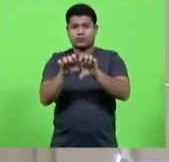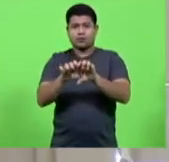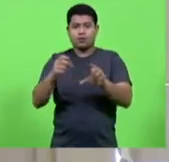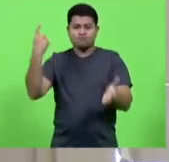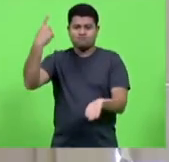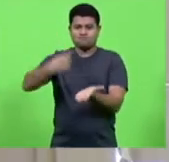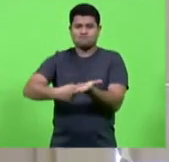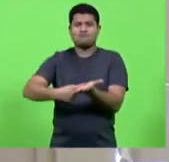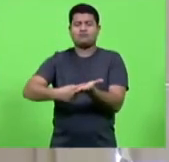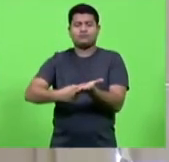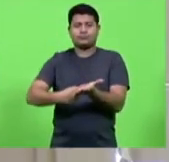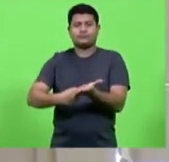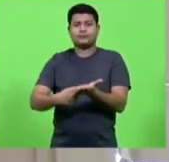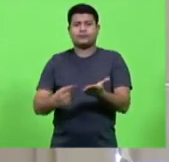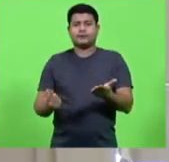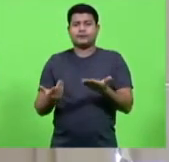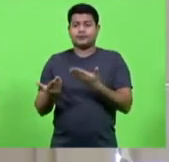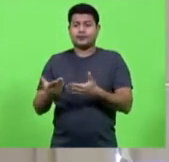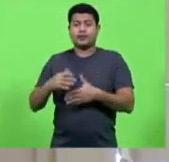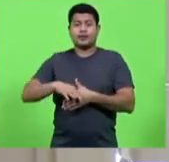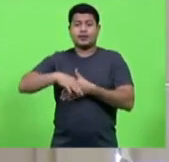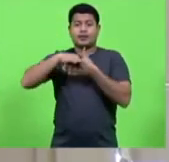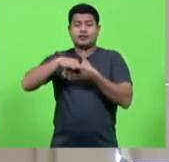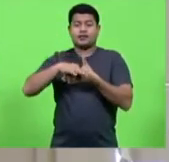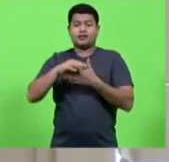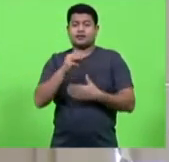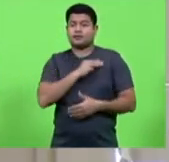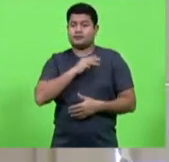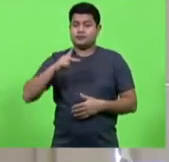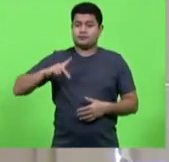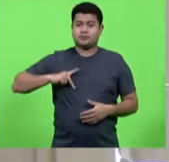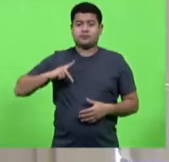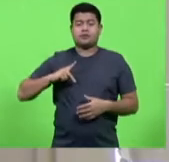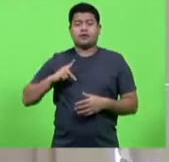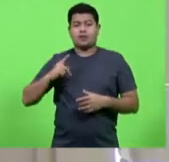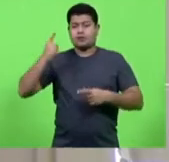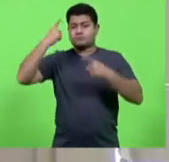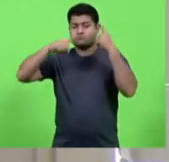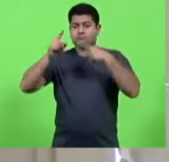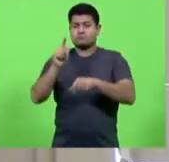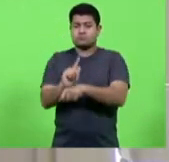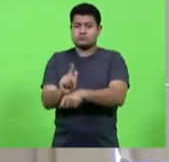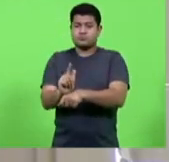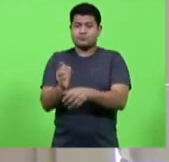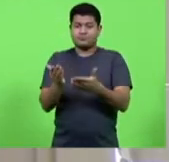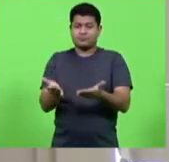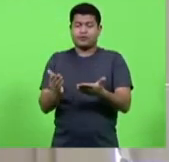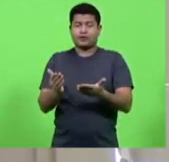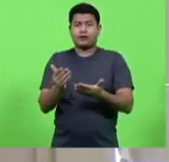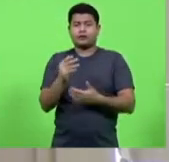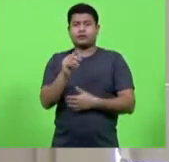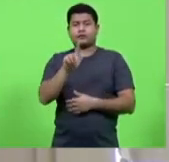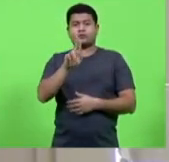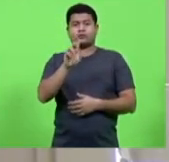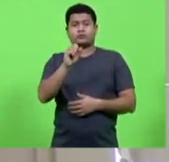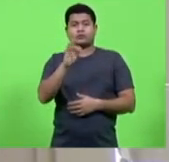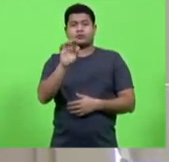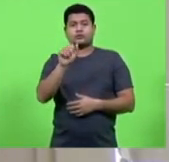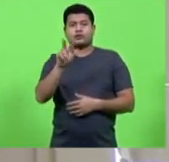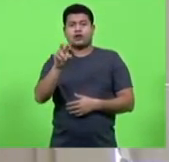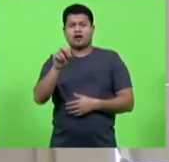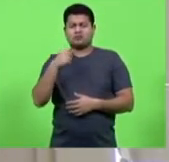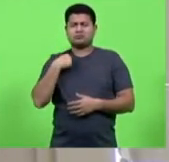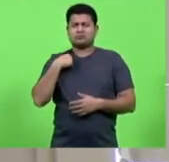né, liderados aí pelo Ministério Público, pelo Dr. Gustavo Meirelles, a quem eu tiro o chapéu